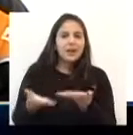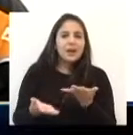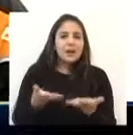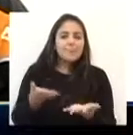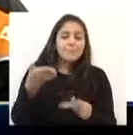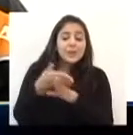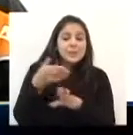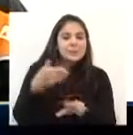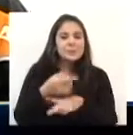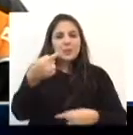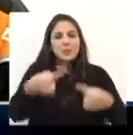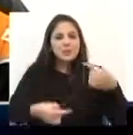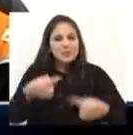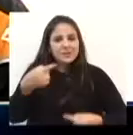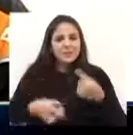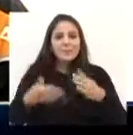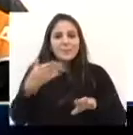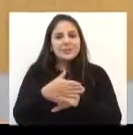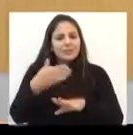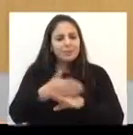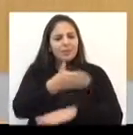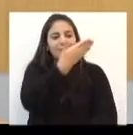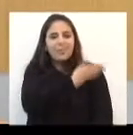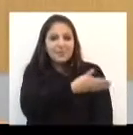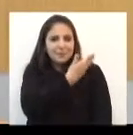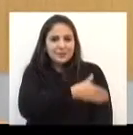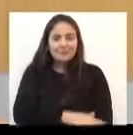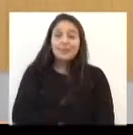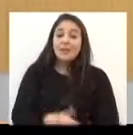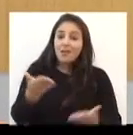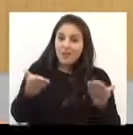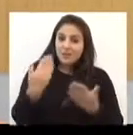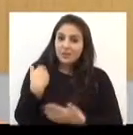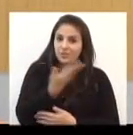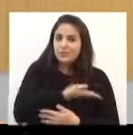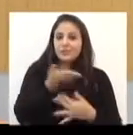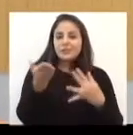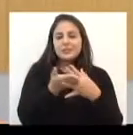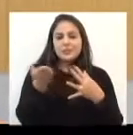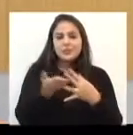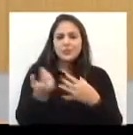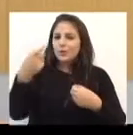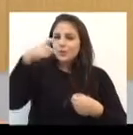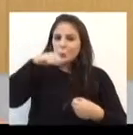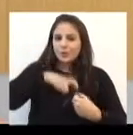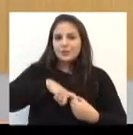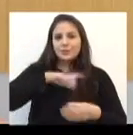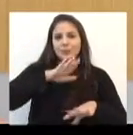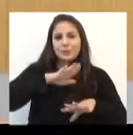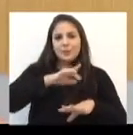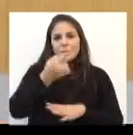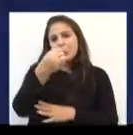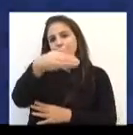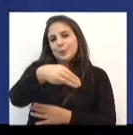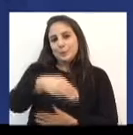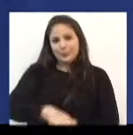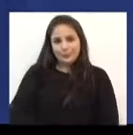participando das competições, participando dos treinamentos. E agora nós vamos para o intervalo e retornamos em 1